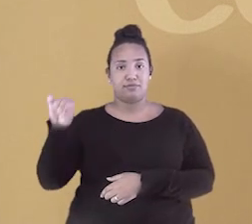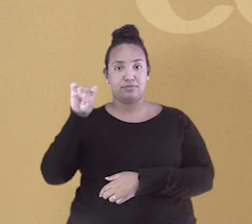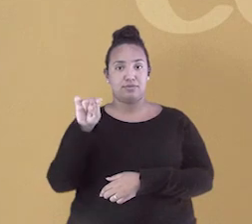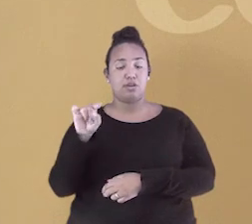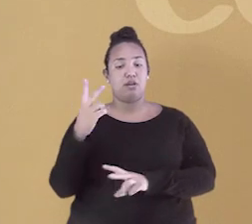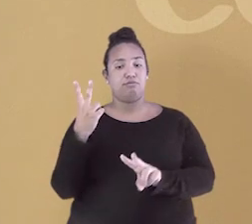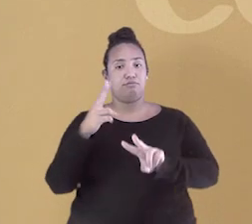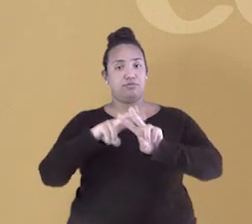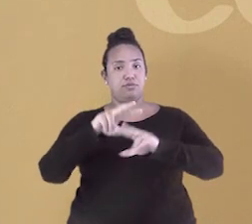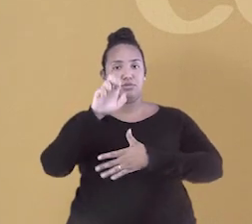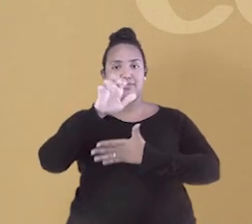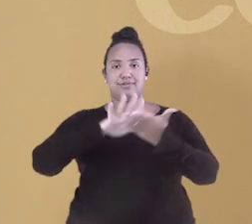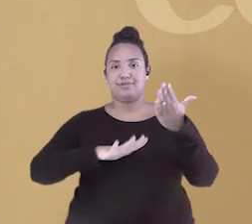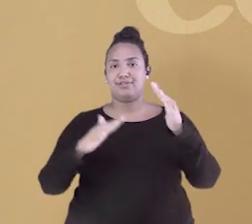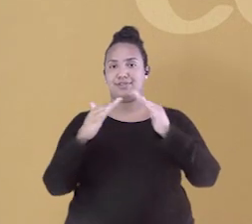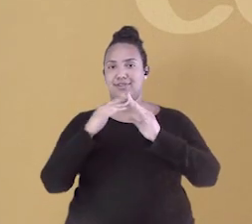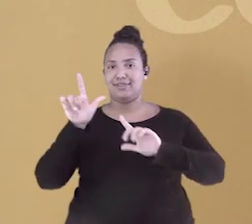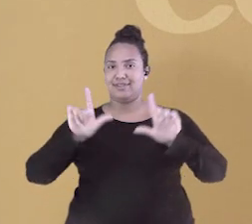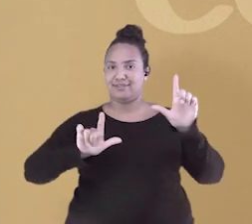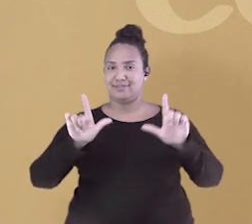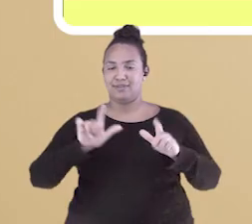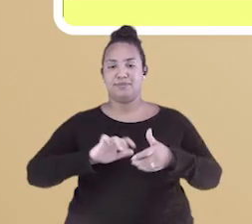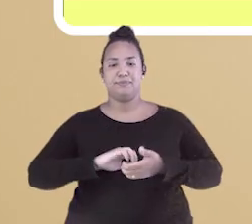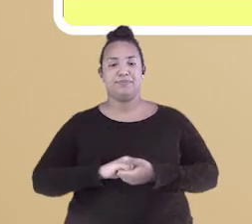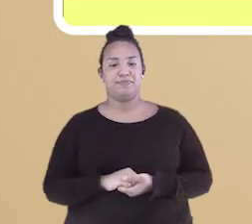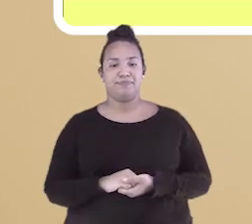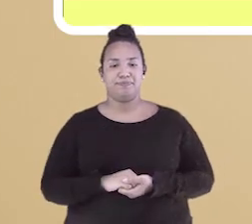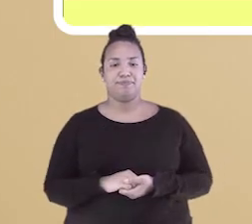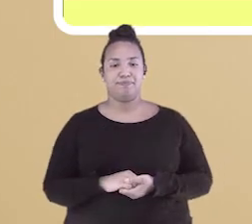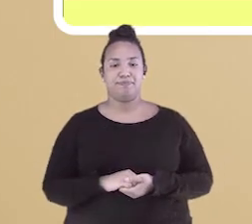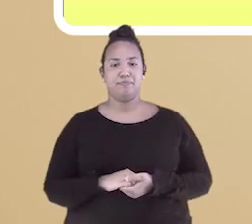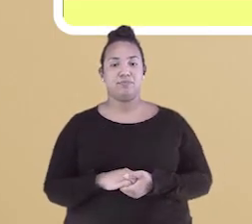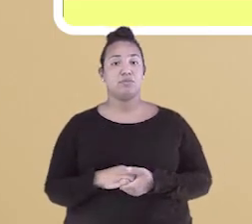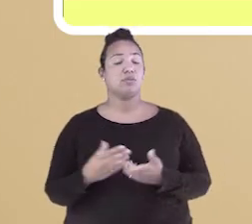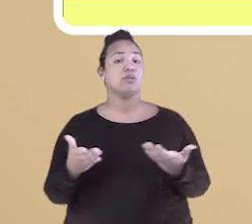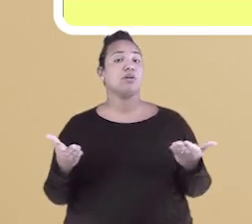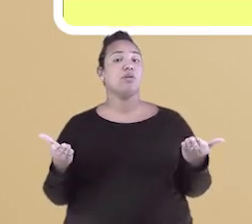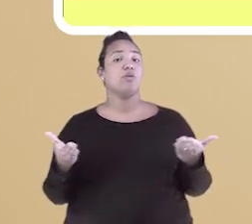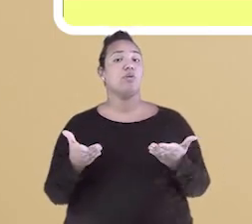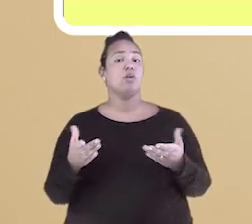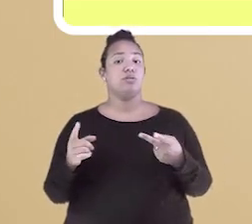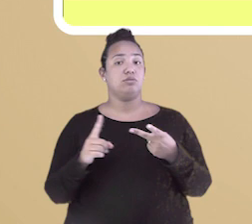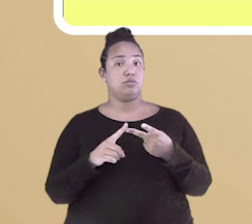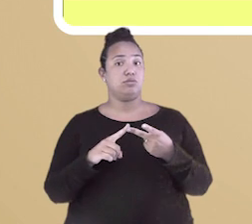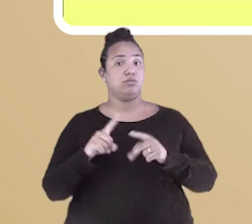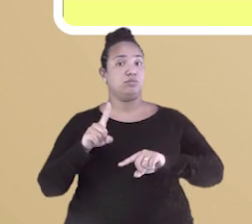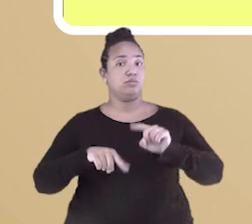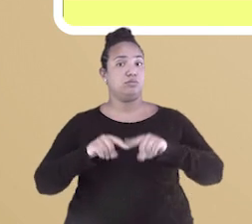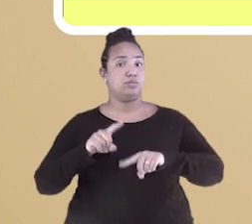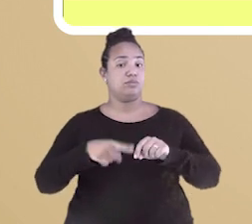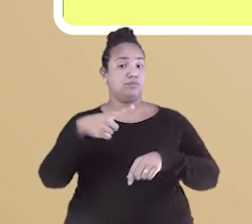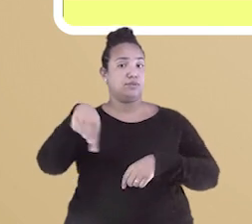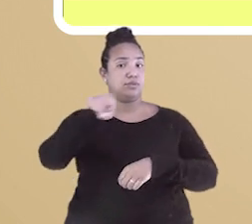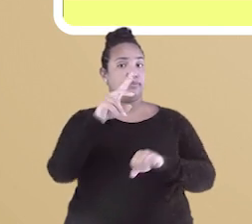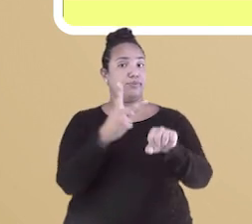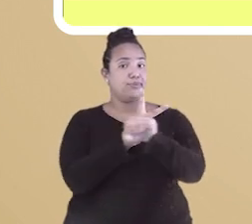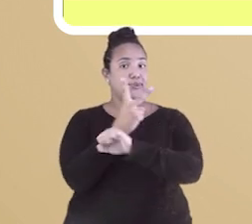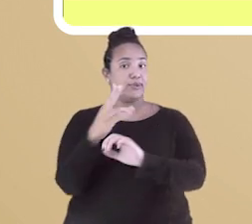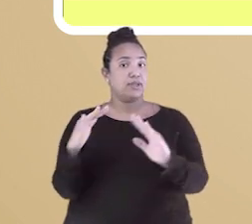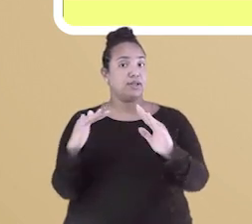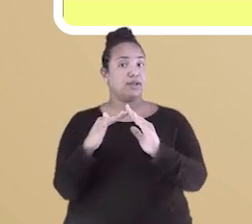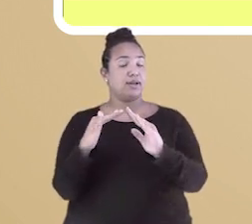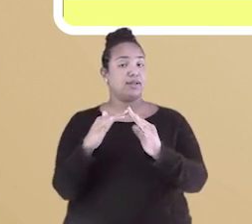hashtag Dever em Casa na TV. Agora vamos para o segundo objeto que você vai procurar. É um que